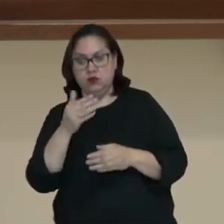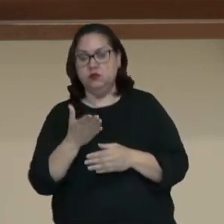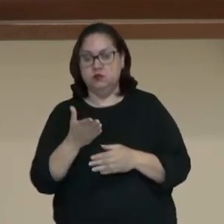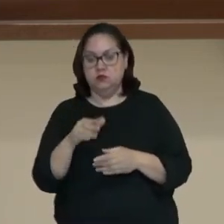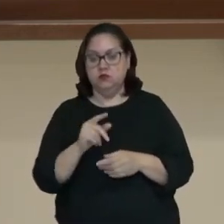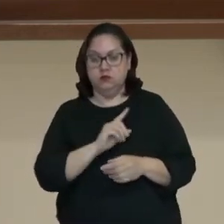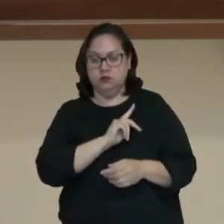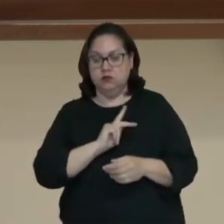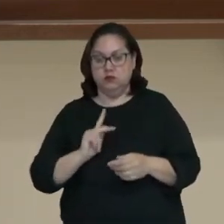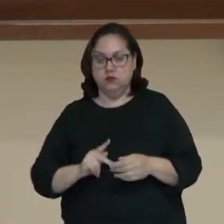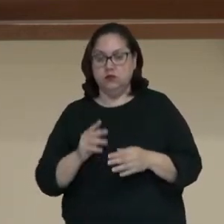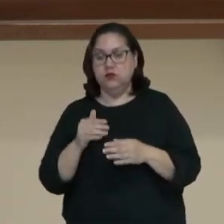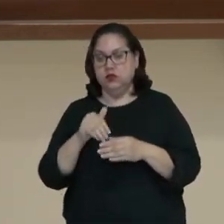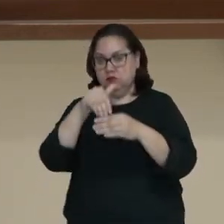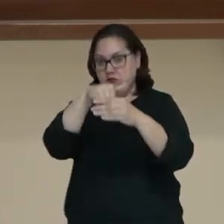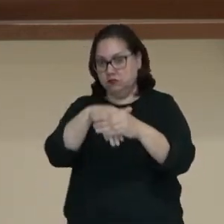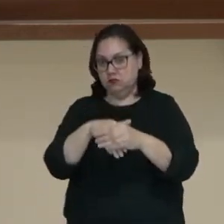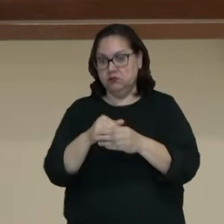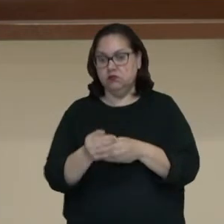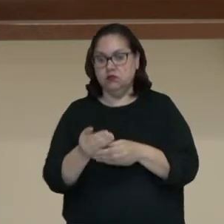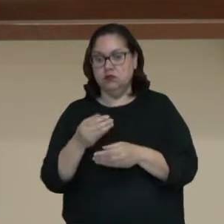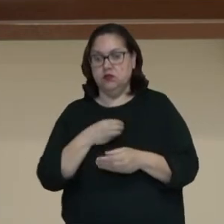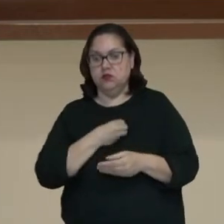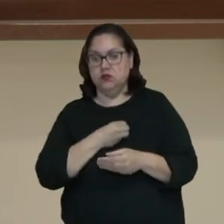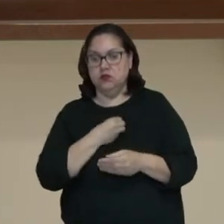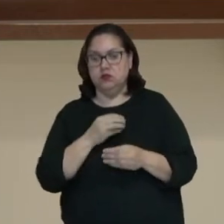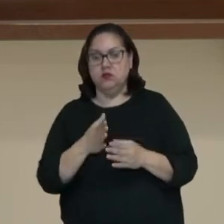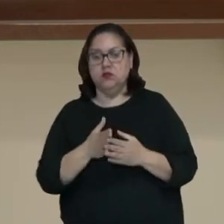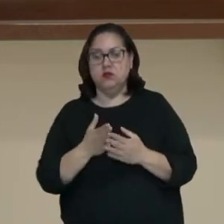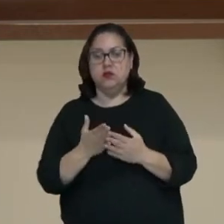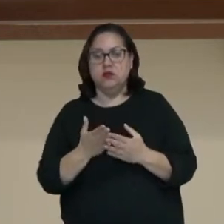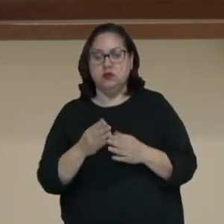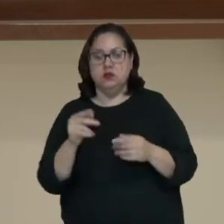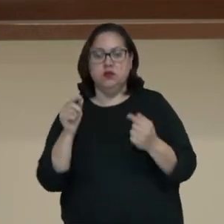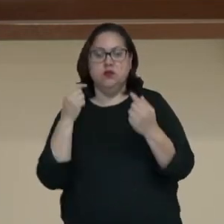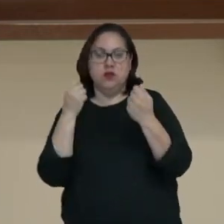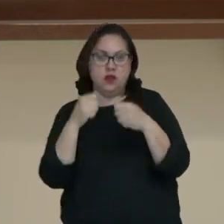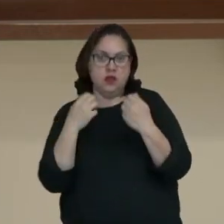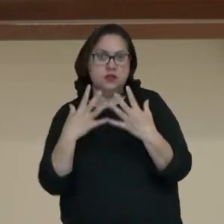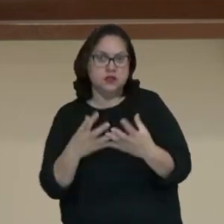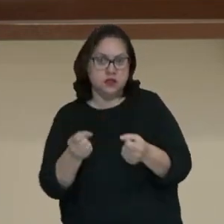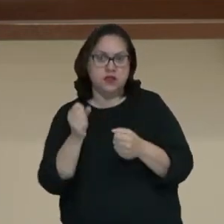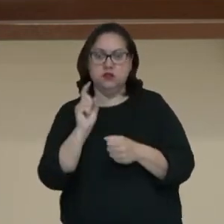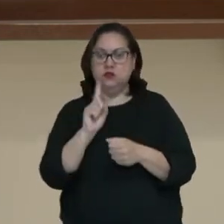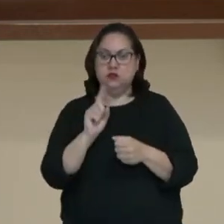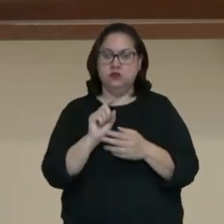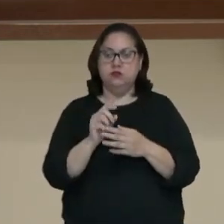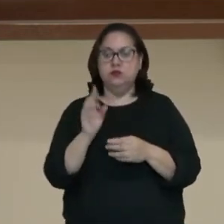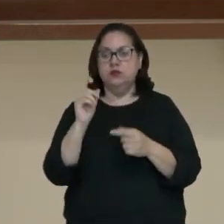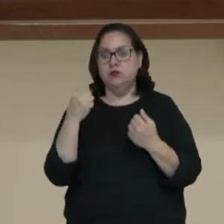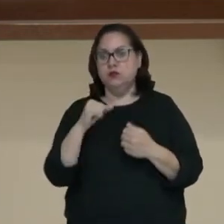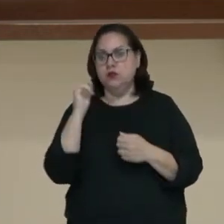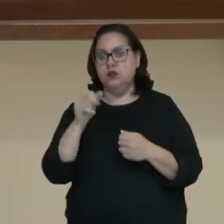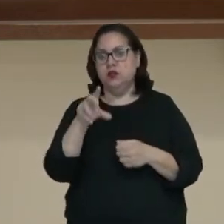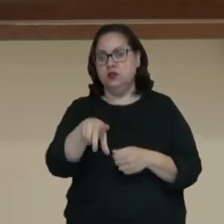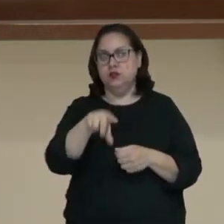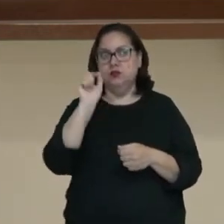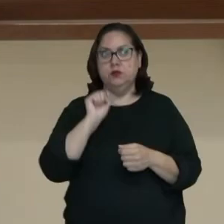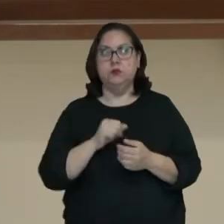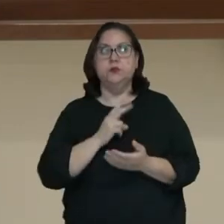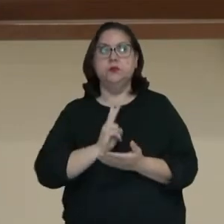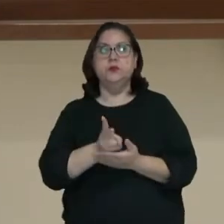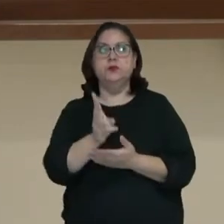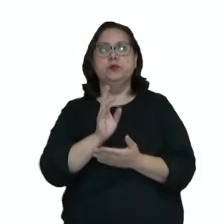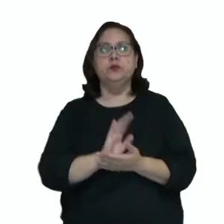representantes para ir lá e colocar as nossas opiniões com as quais a gente concorda. Por isso que é tão importante essa escolha. Continuar então.